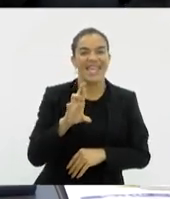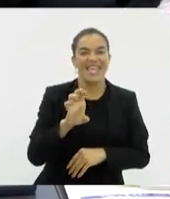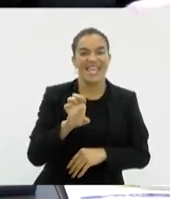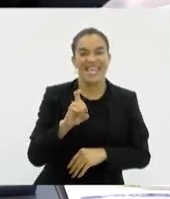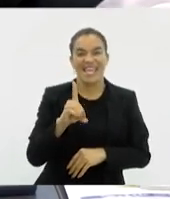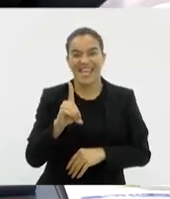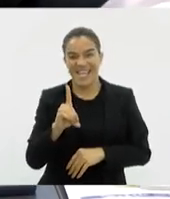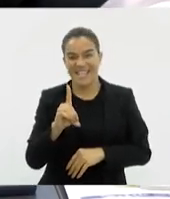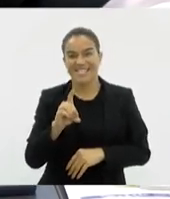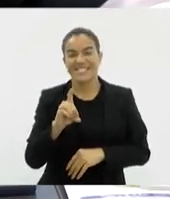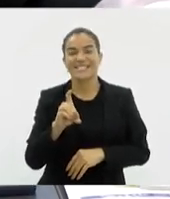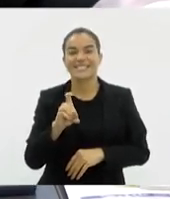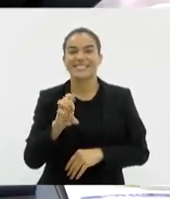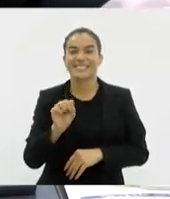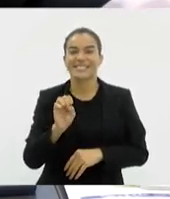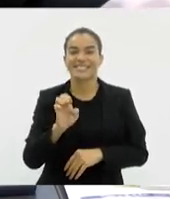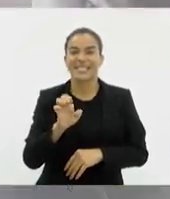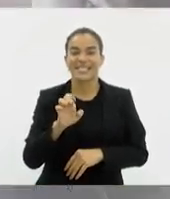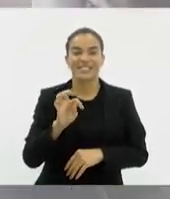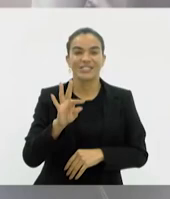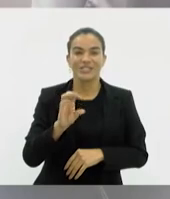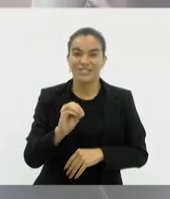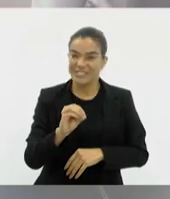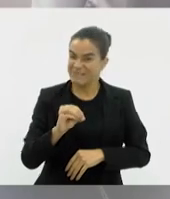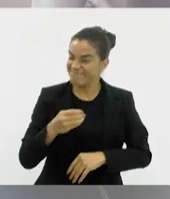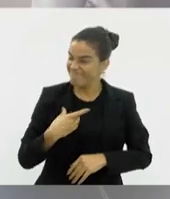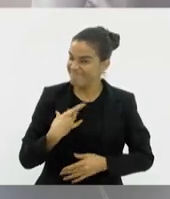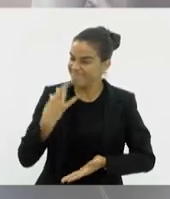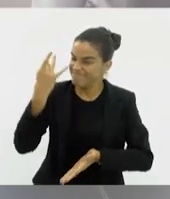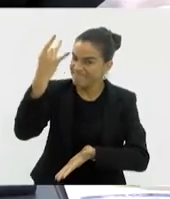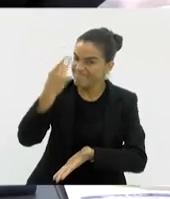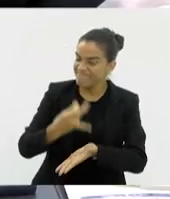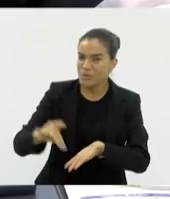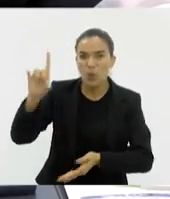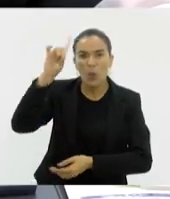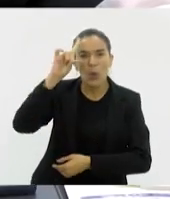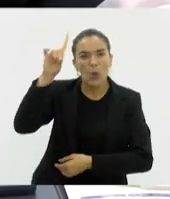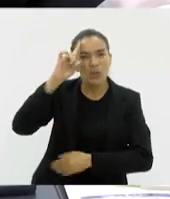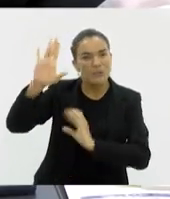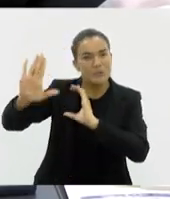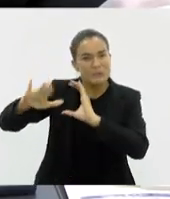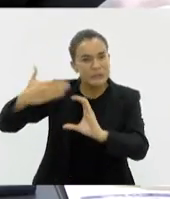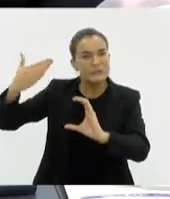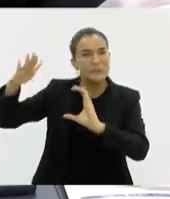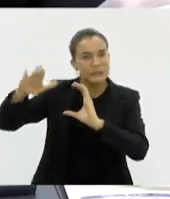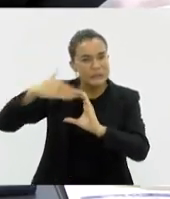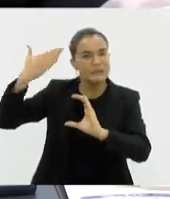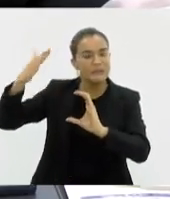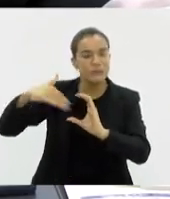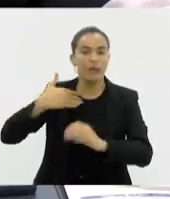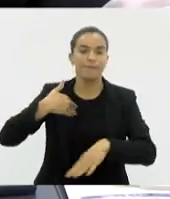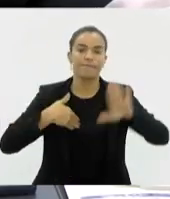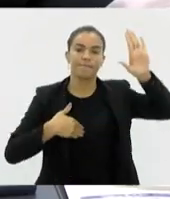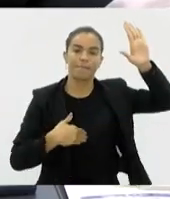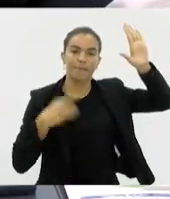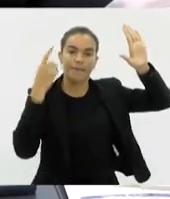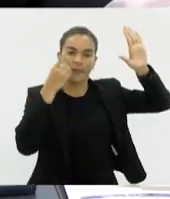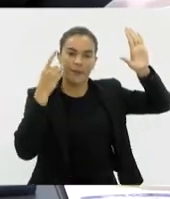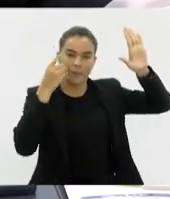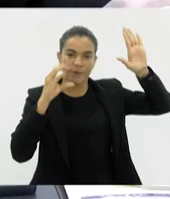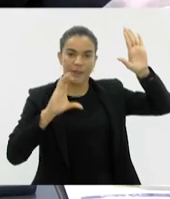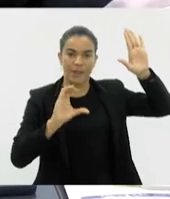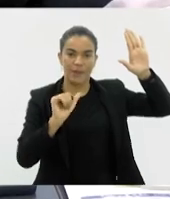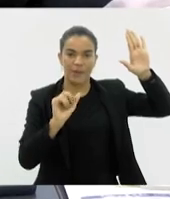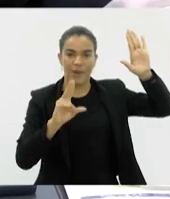então, é diário. Vossa Excelência é o inimigo número um do crédito-sexta. Mas todo dia eu recebo. Presidente, pela ordem. Pela ordem, deputado Carlos